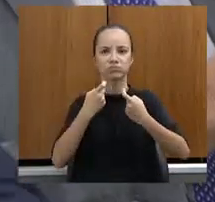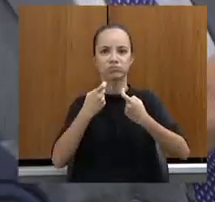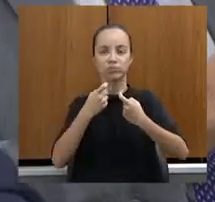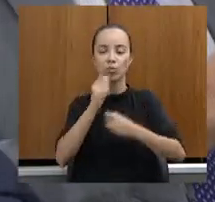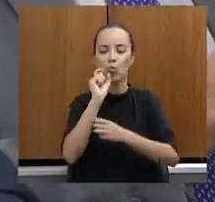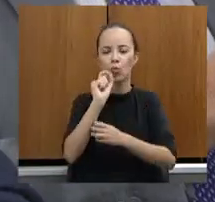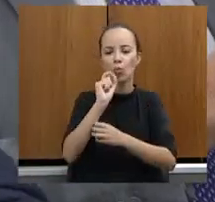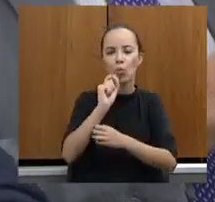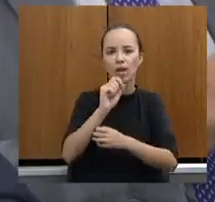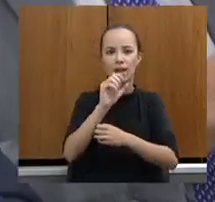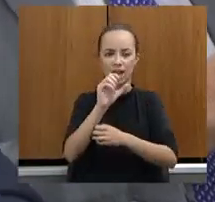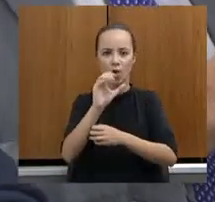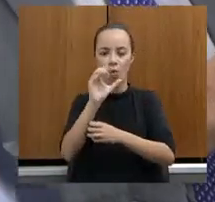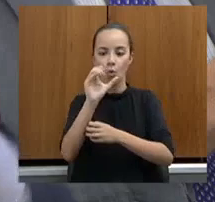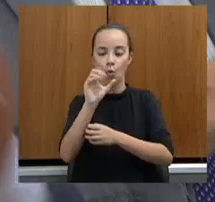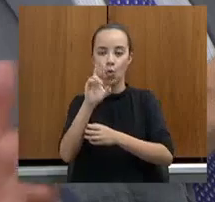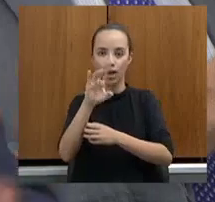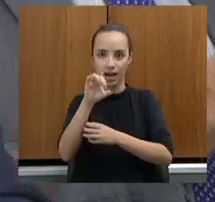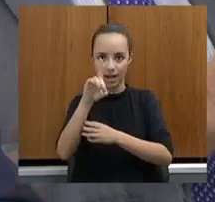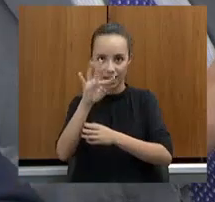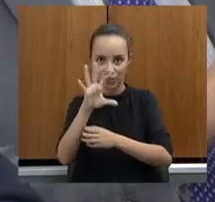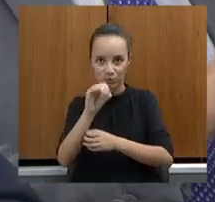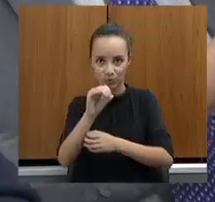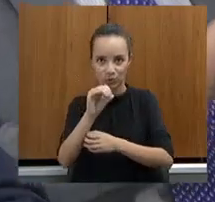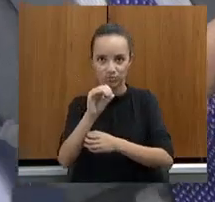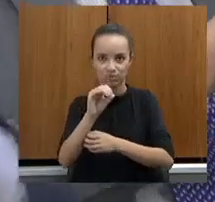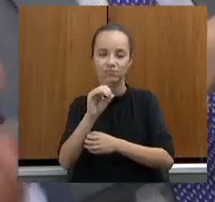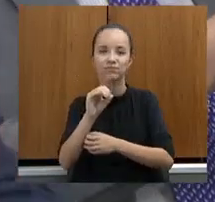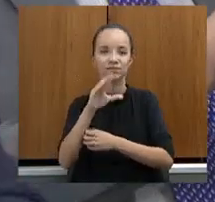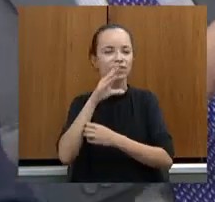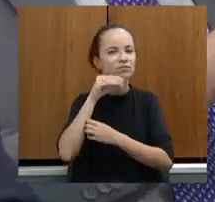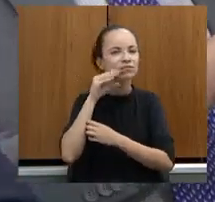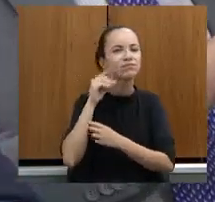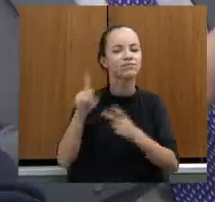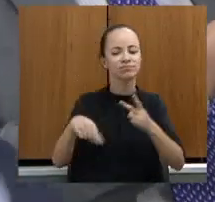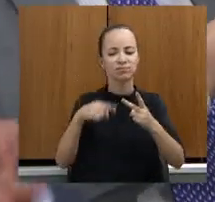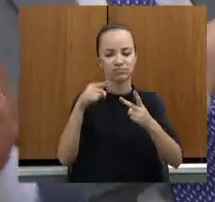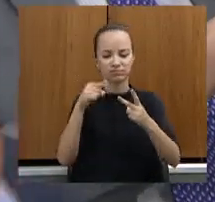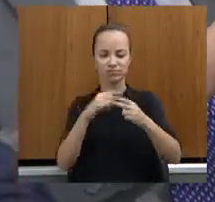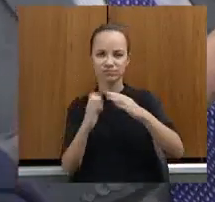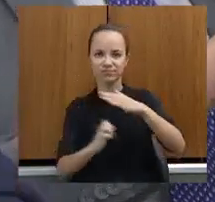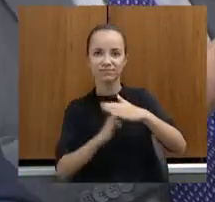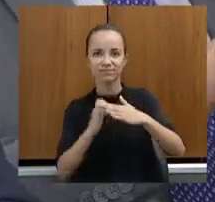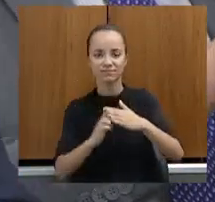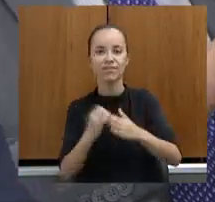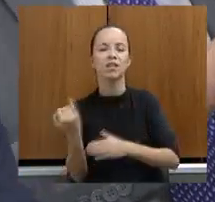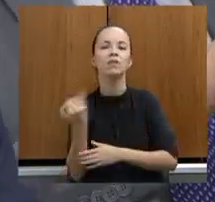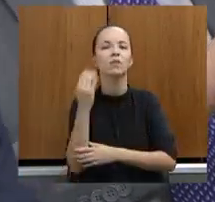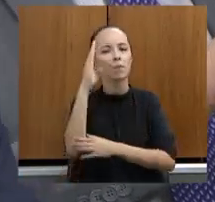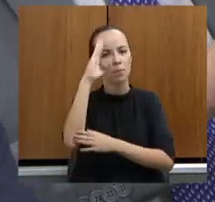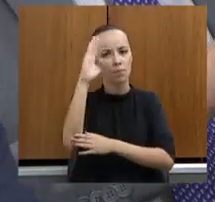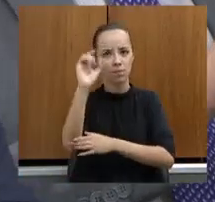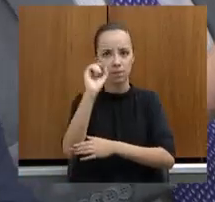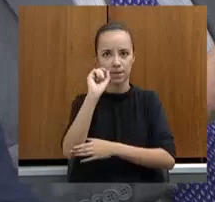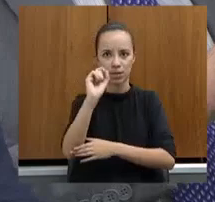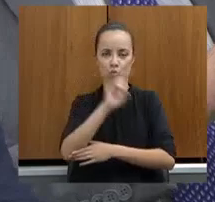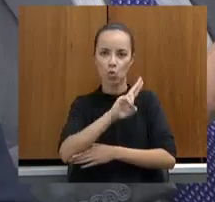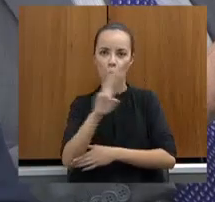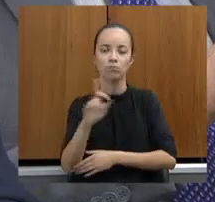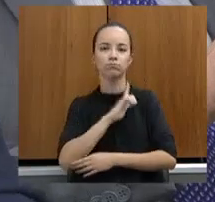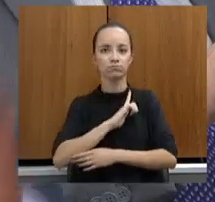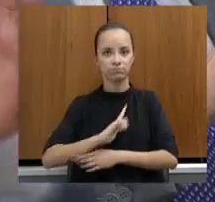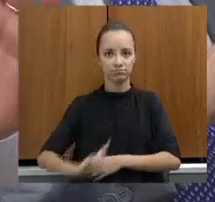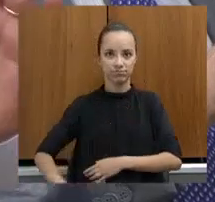do crédito do governo ao servidores aos fornecedores e principalmente o próprio nome do governo de